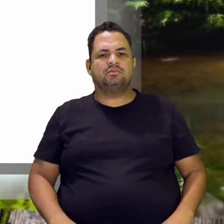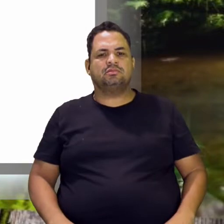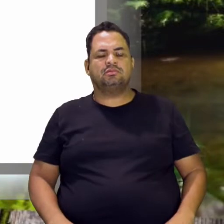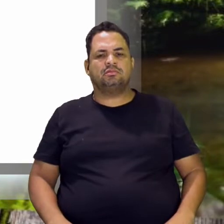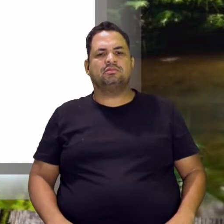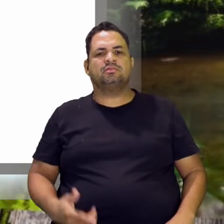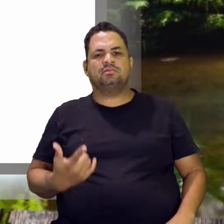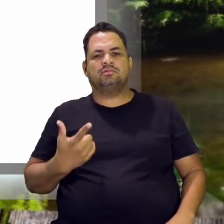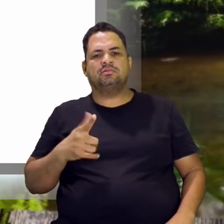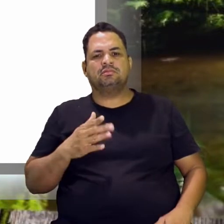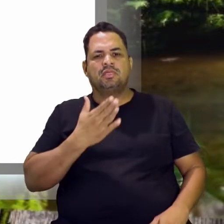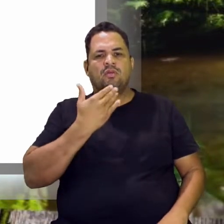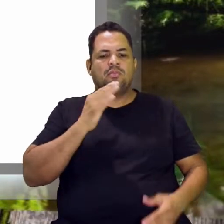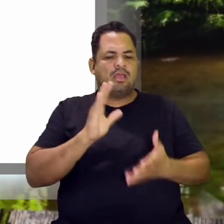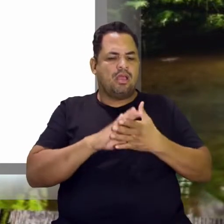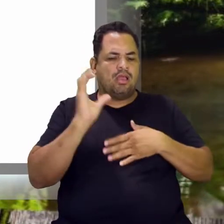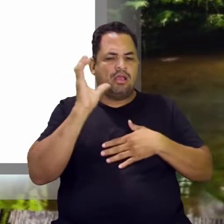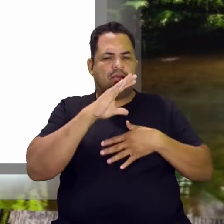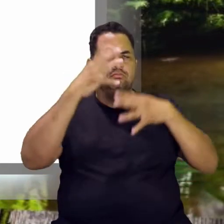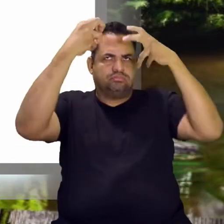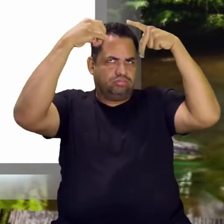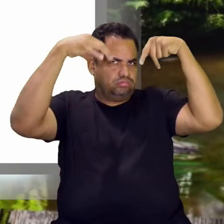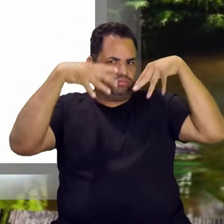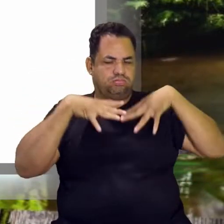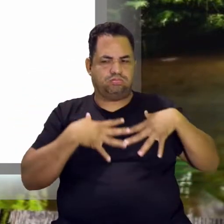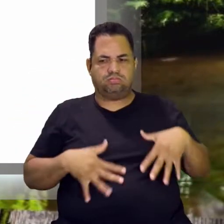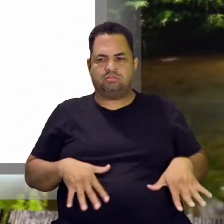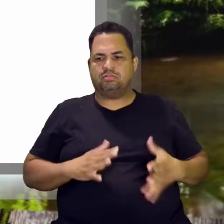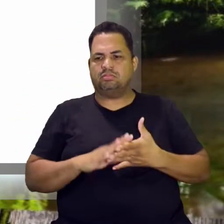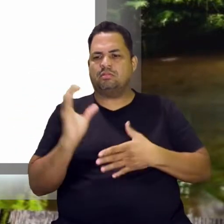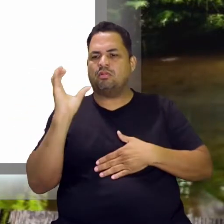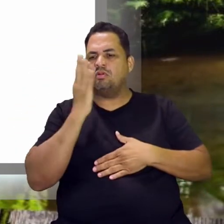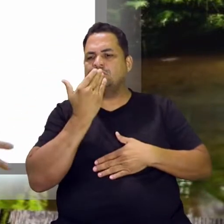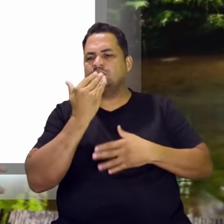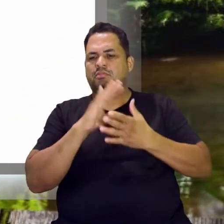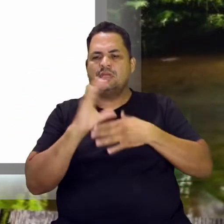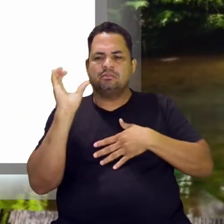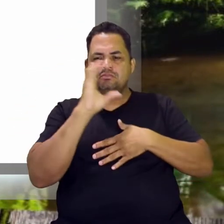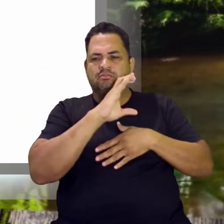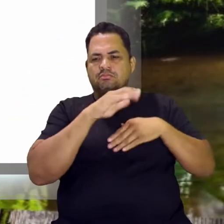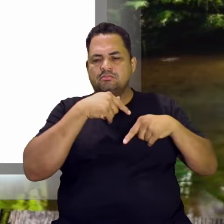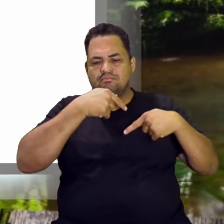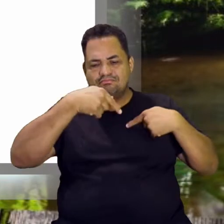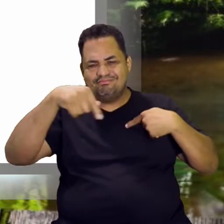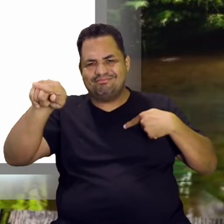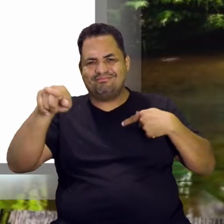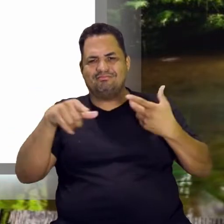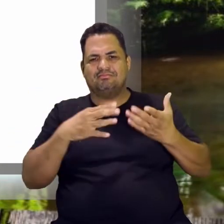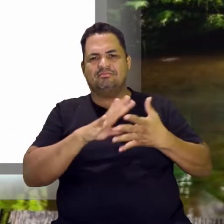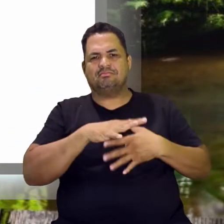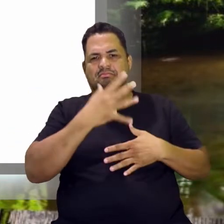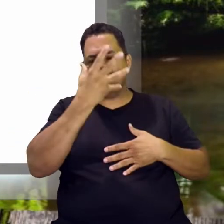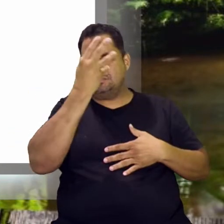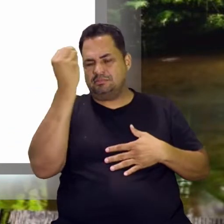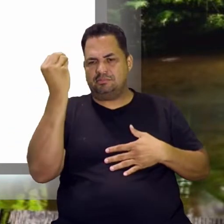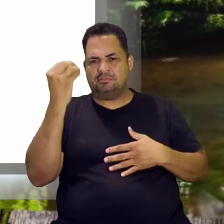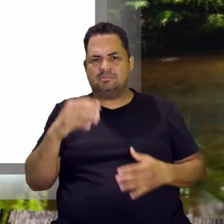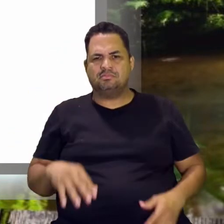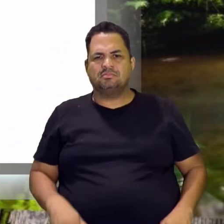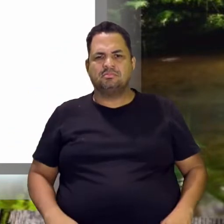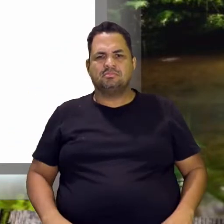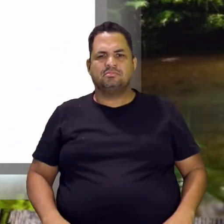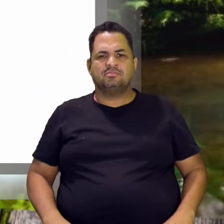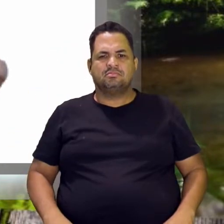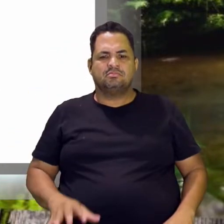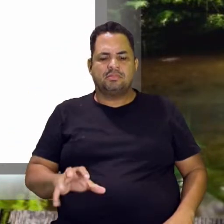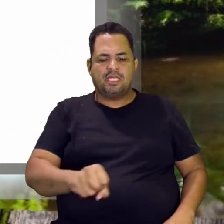de novo, chegou só para comer, tomar um banho, você toma um banho, come alguma coisa ali, esqueceu alguma coisa, que foi tão rápido. Então você vai